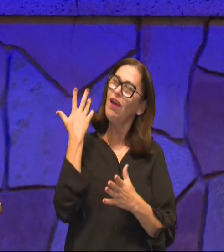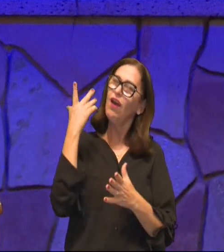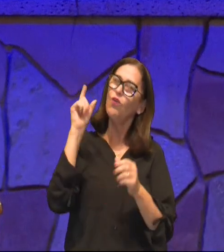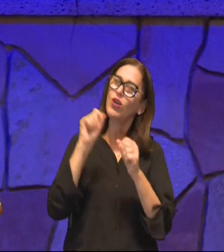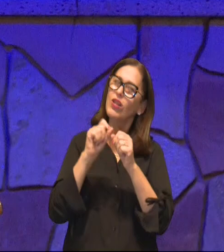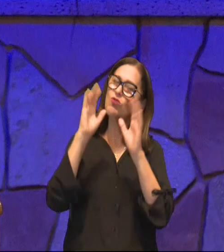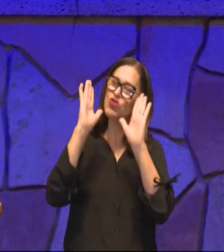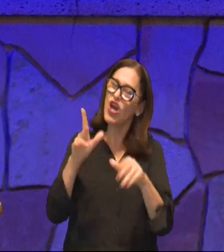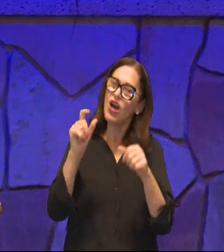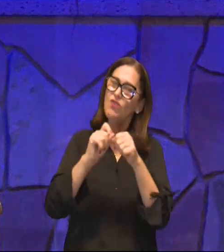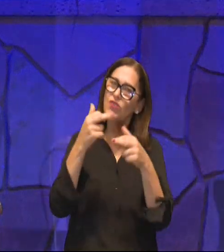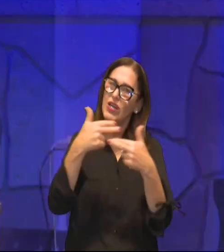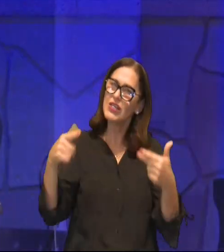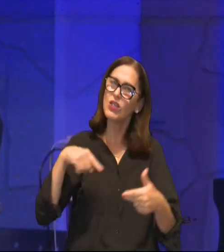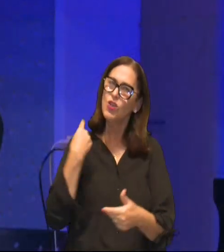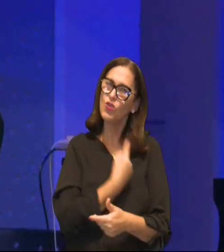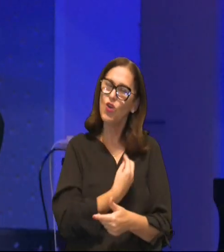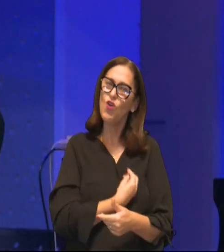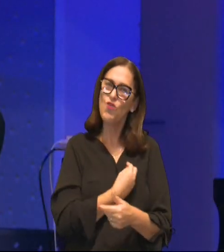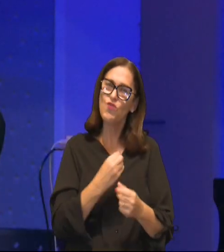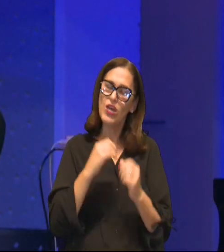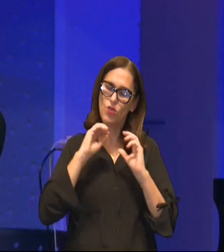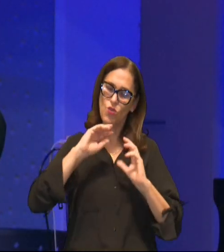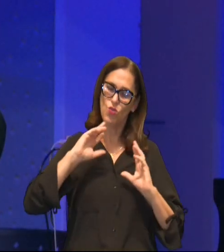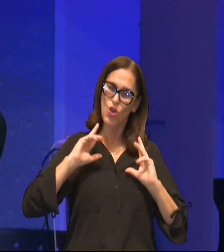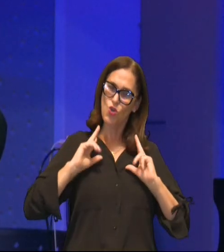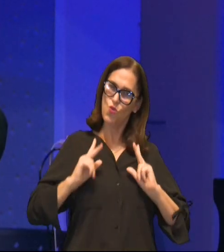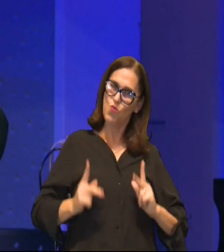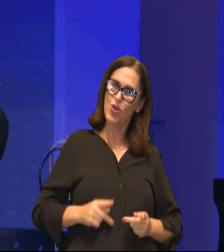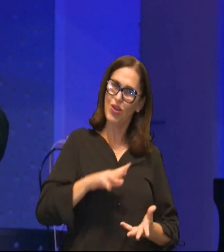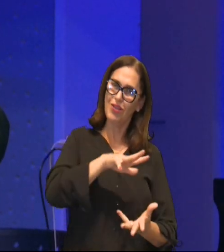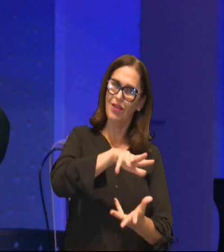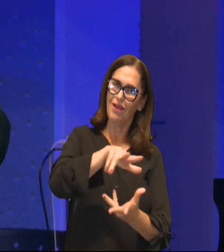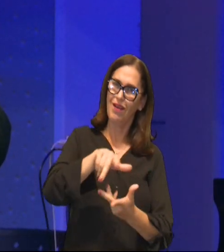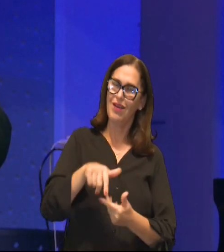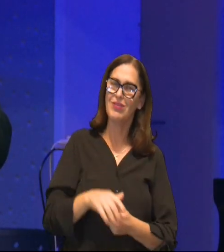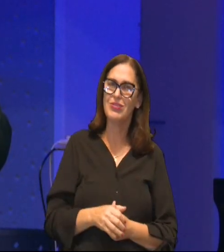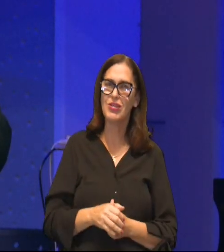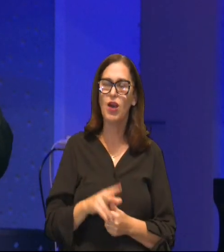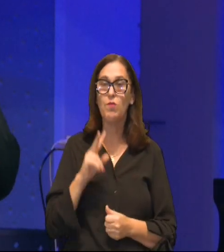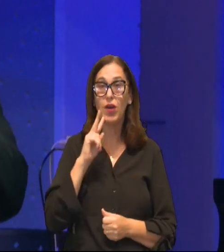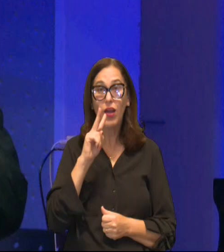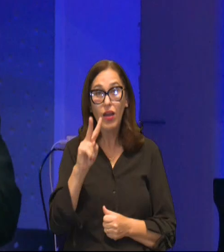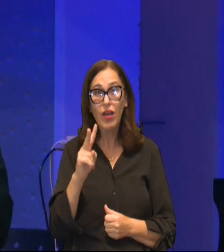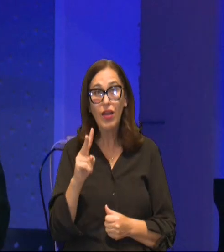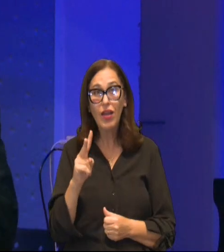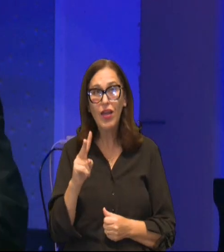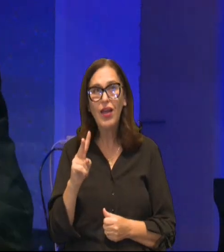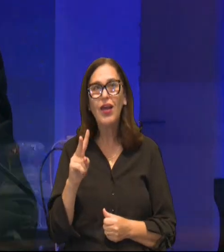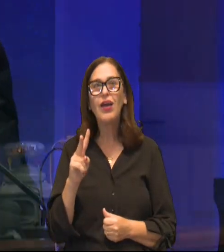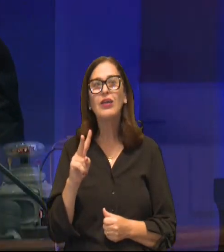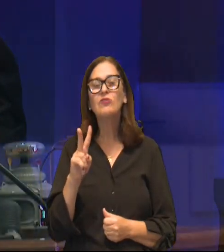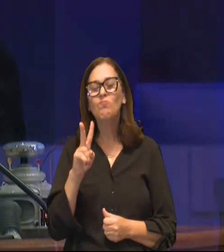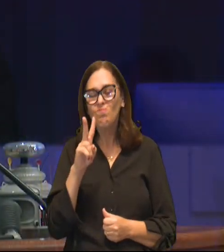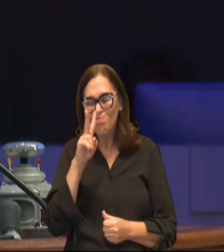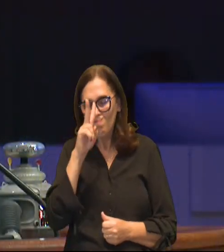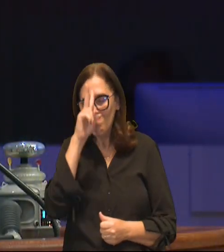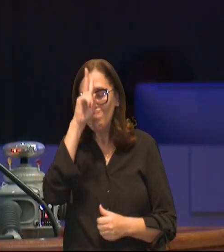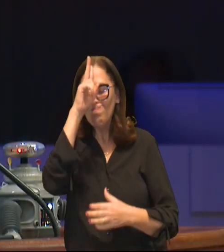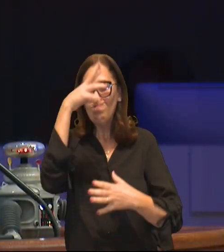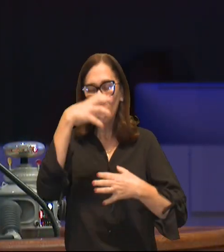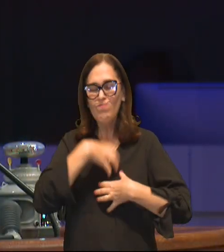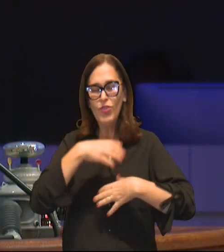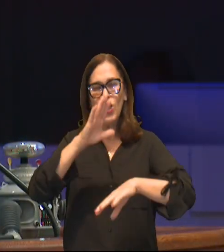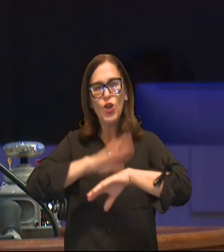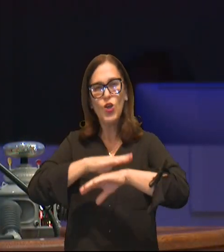já fez na nossa vida e tem feito na vida da humanidade, para que desta forma possamos nos fortalecer neste